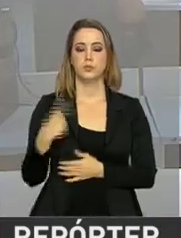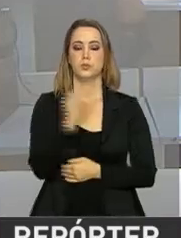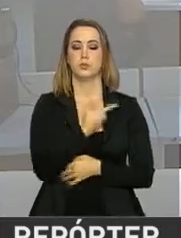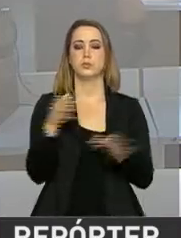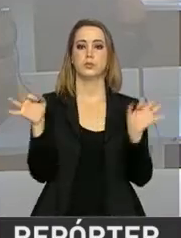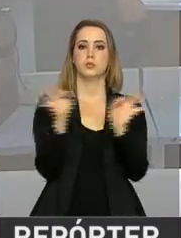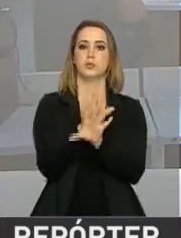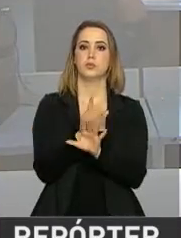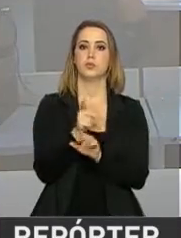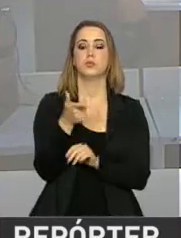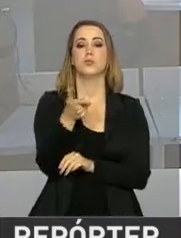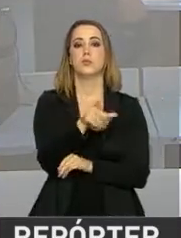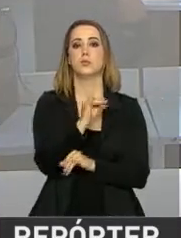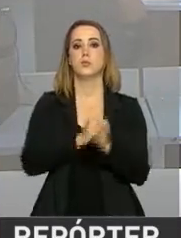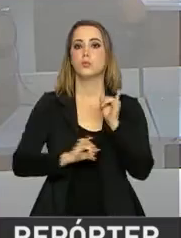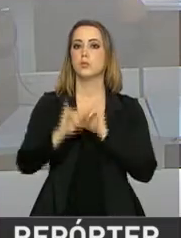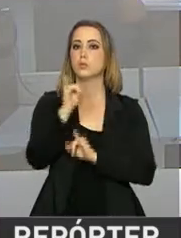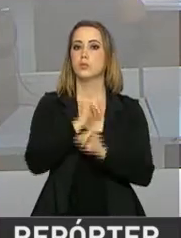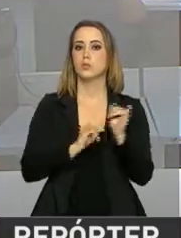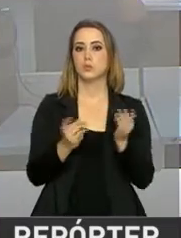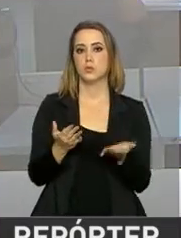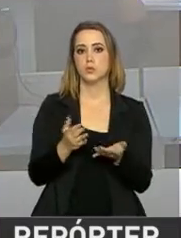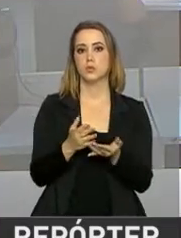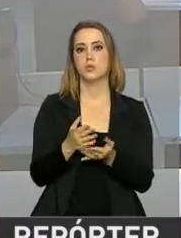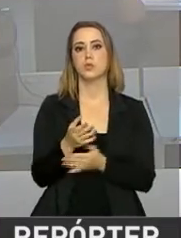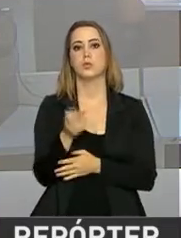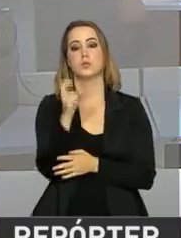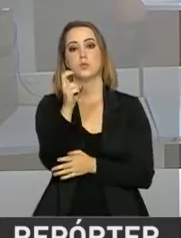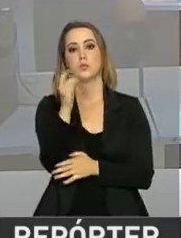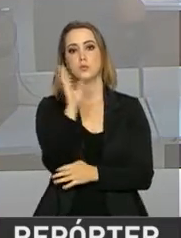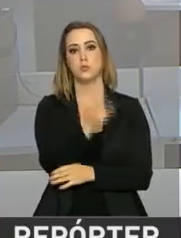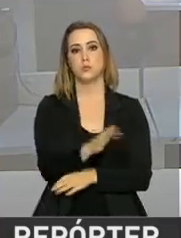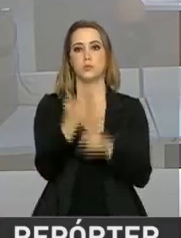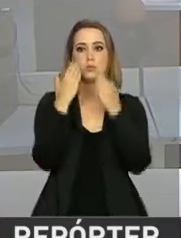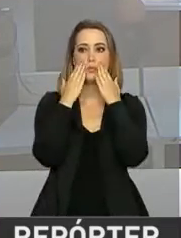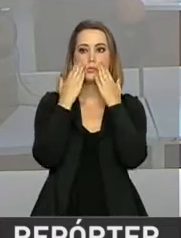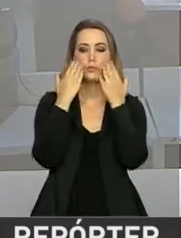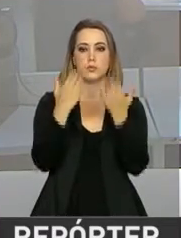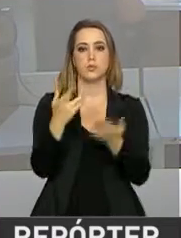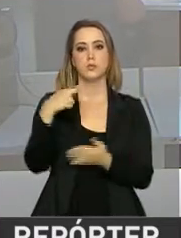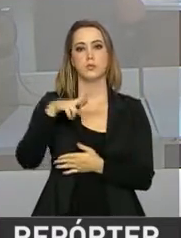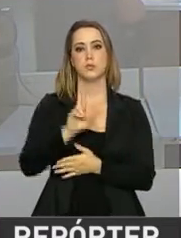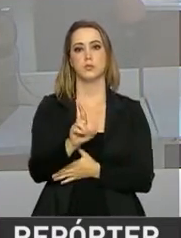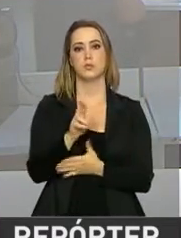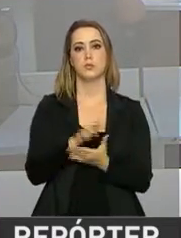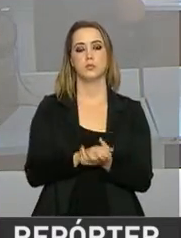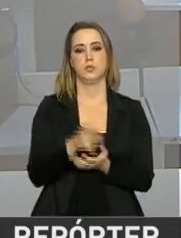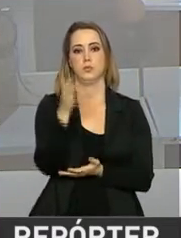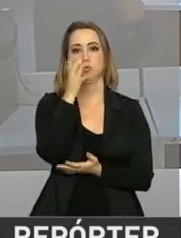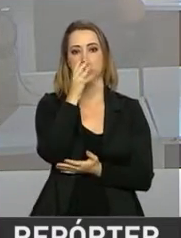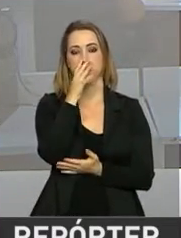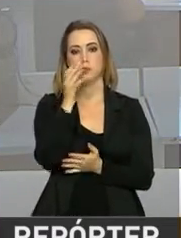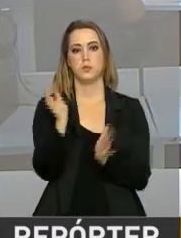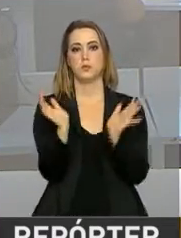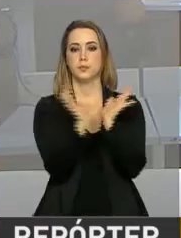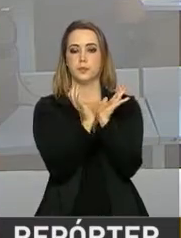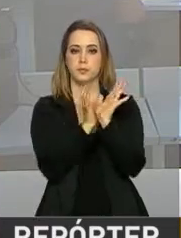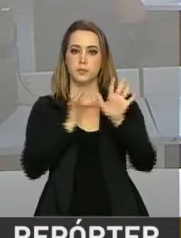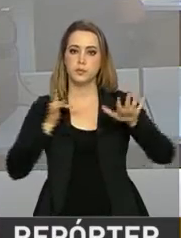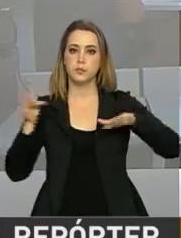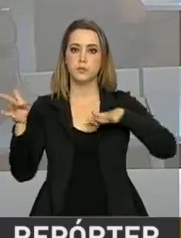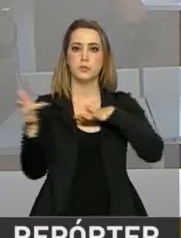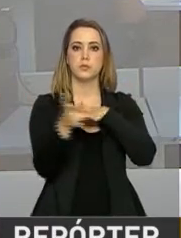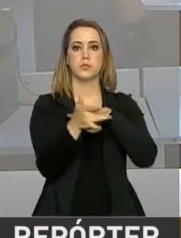nós ficamos por aqui podemos voltar a qualquer momento com outras informações às cinco da tarde na próxima edição do repórter nbr acompanhe as novidades também